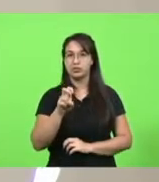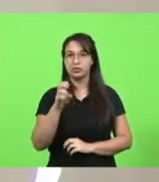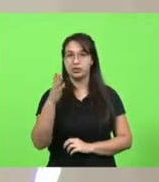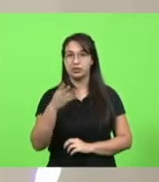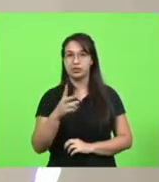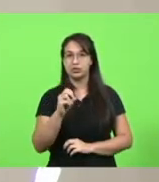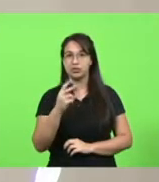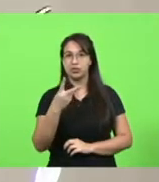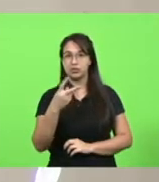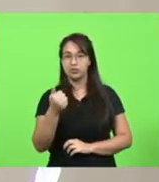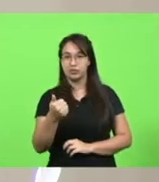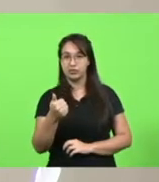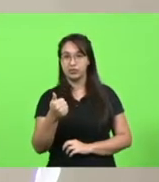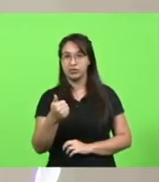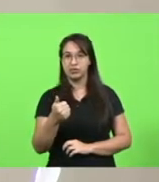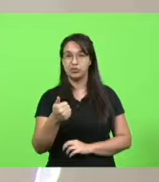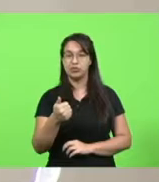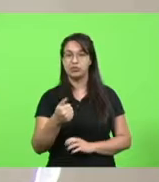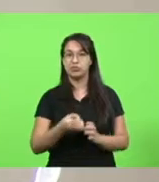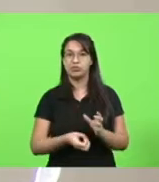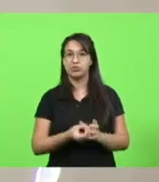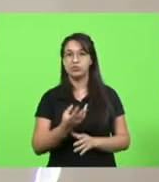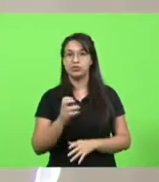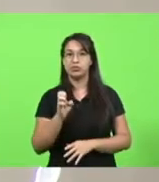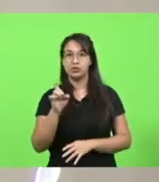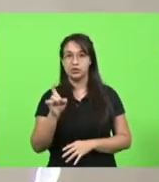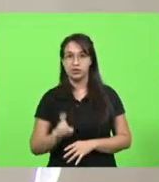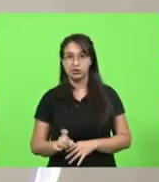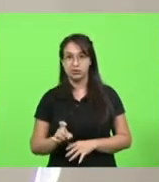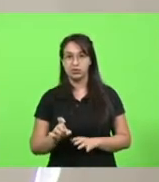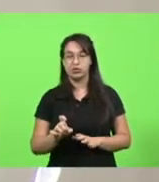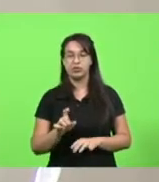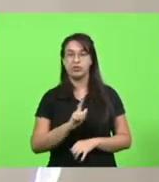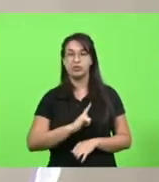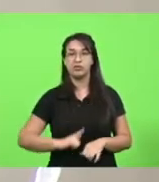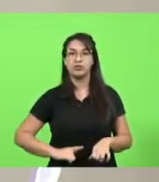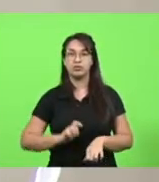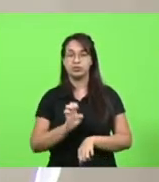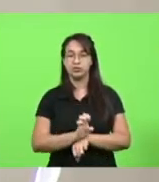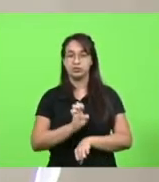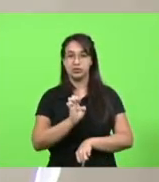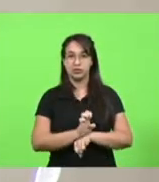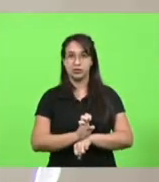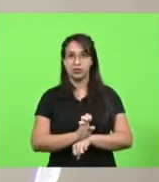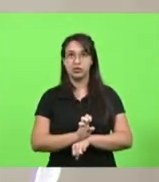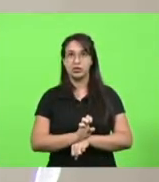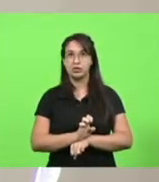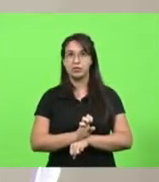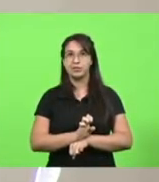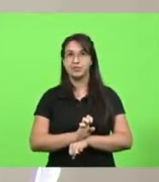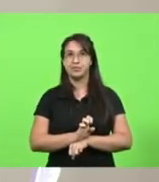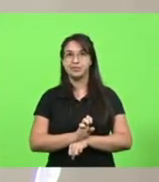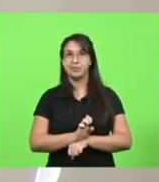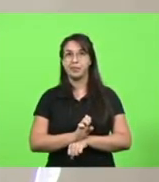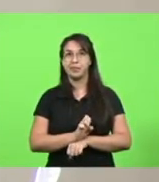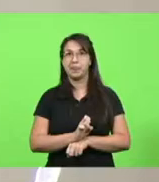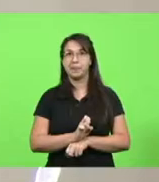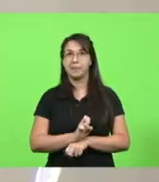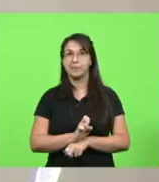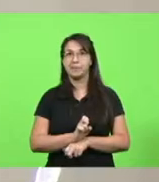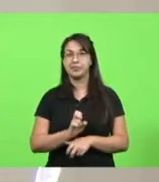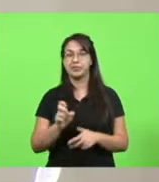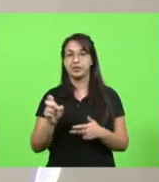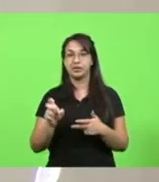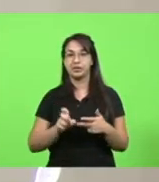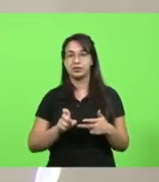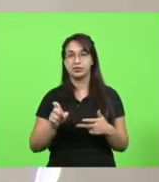98.5/2021, origem do Executivo, Governo do Estado de Santa Catarina. Deixa eu só abrir a sessão virtual aqui para